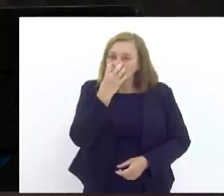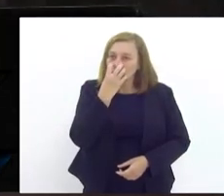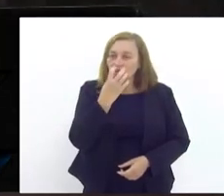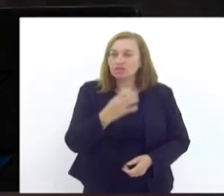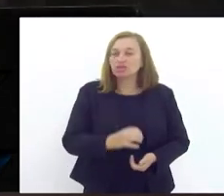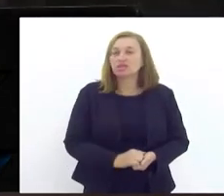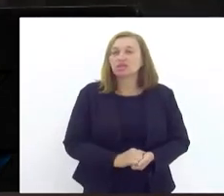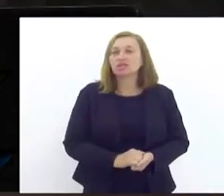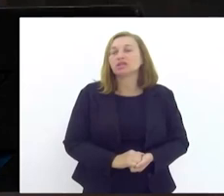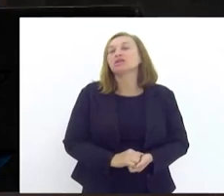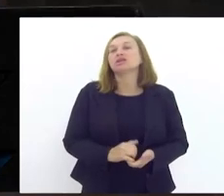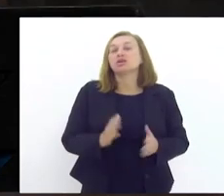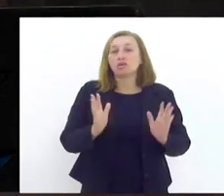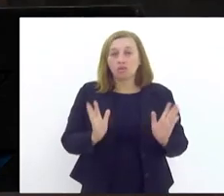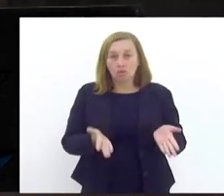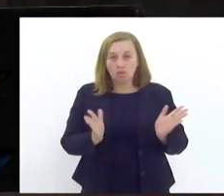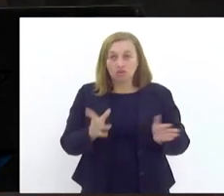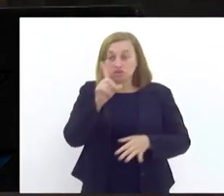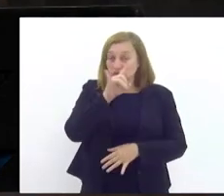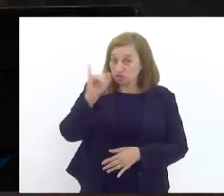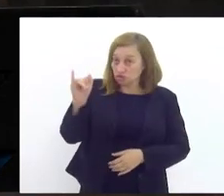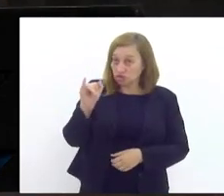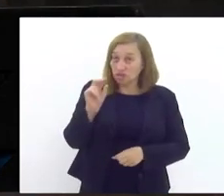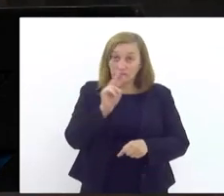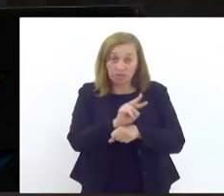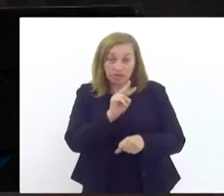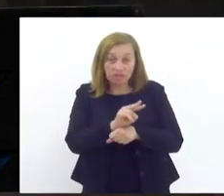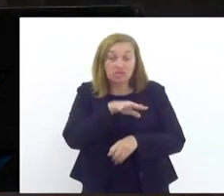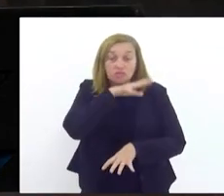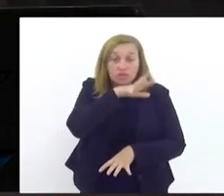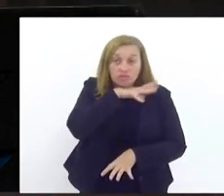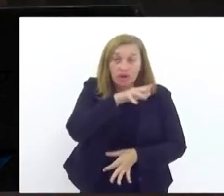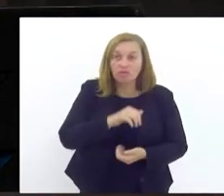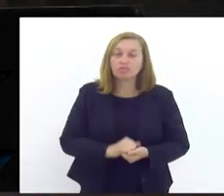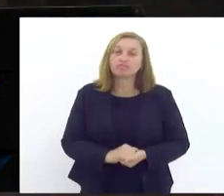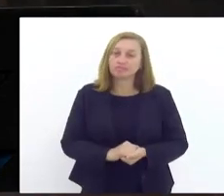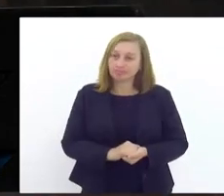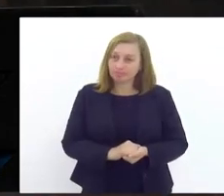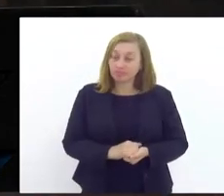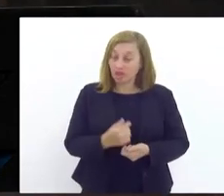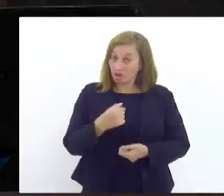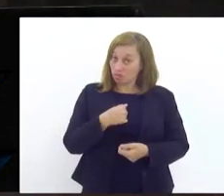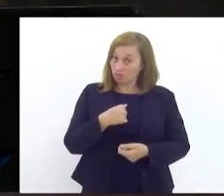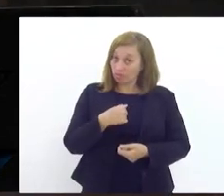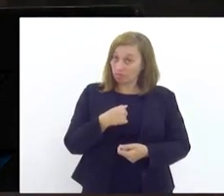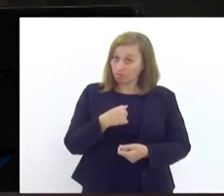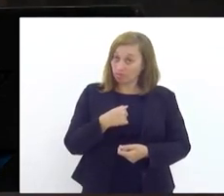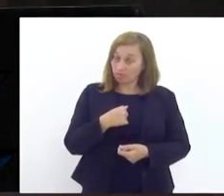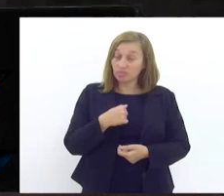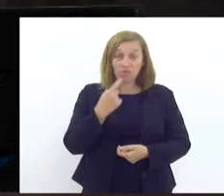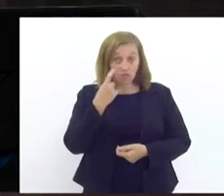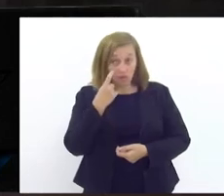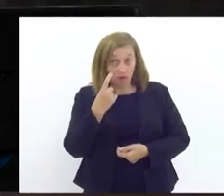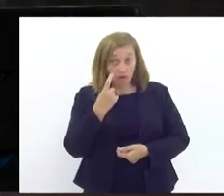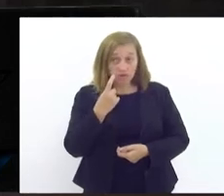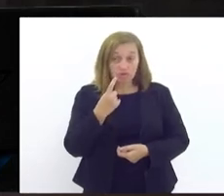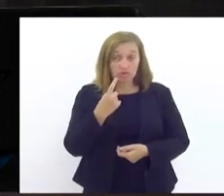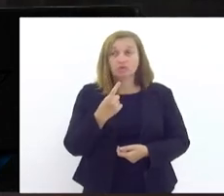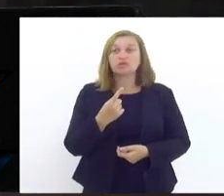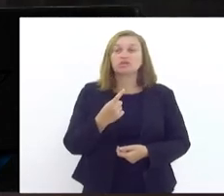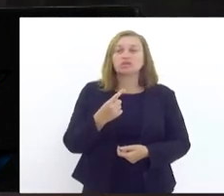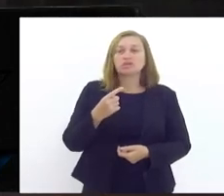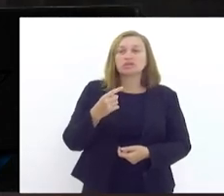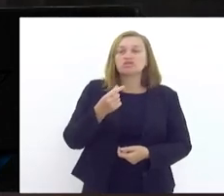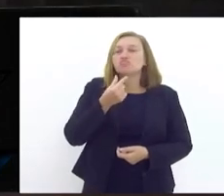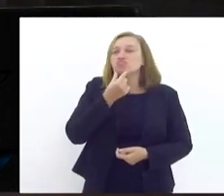mas hoje no dia da proteção do animal eu constato que além de